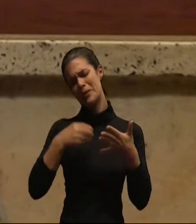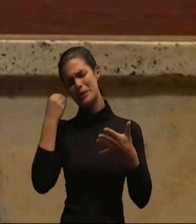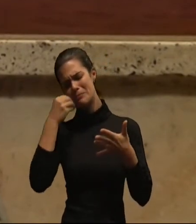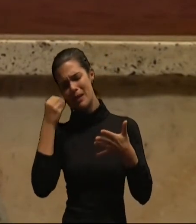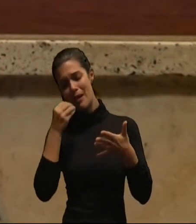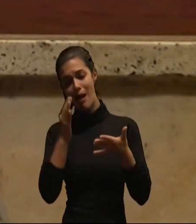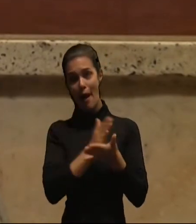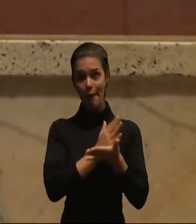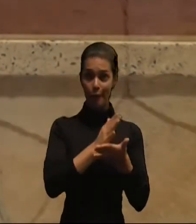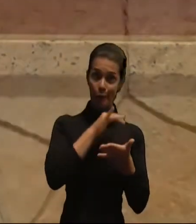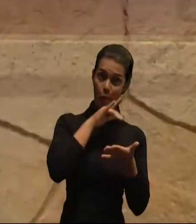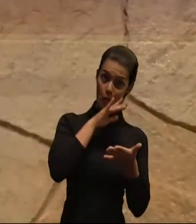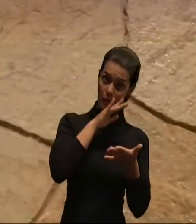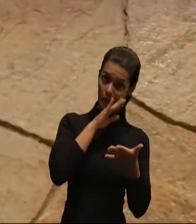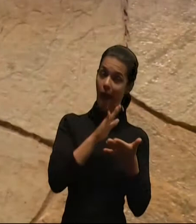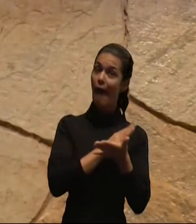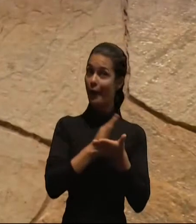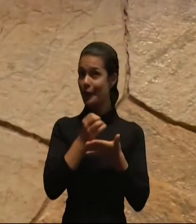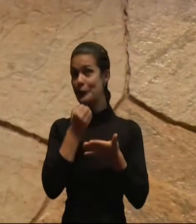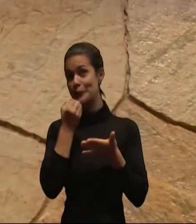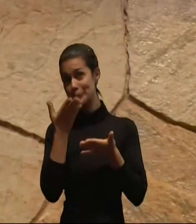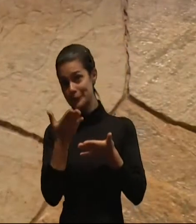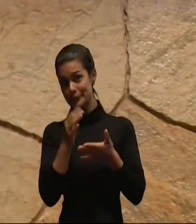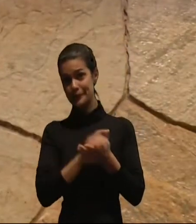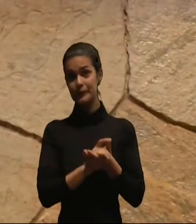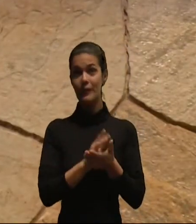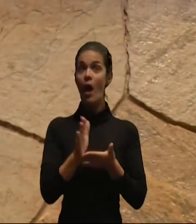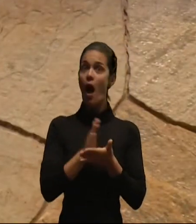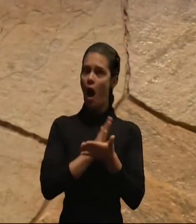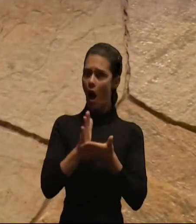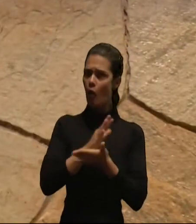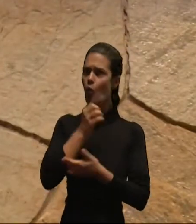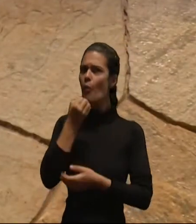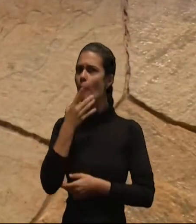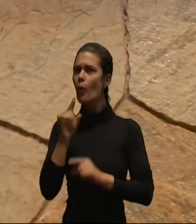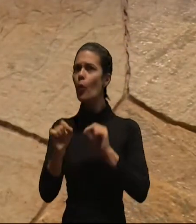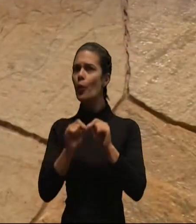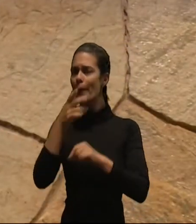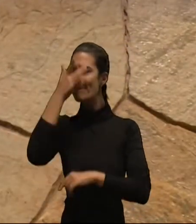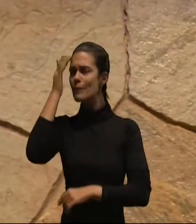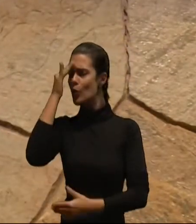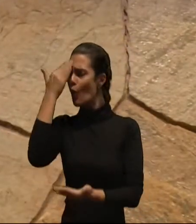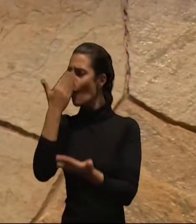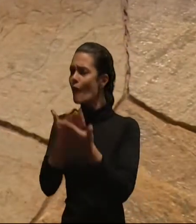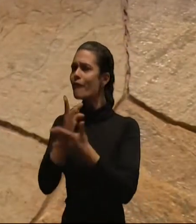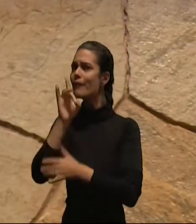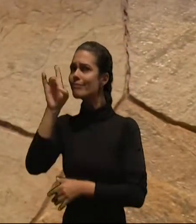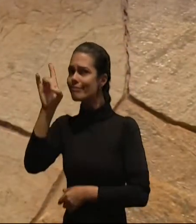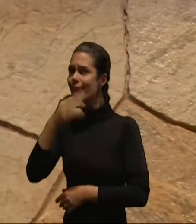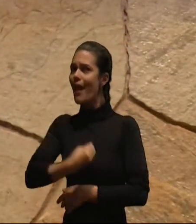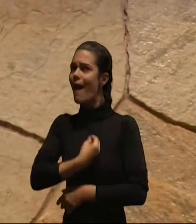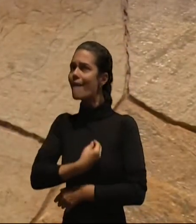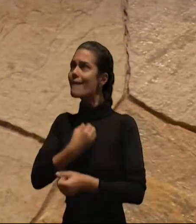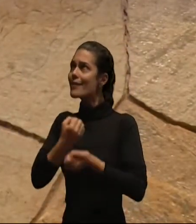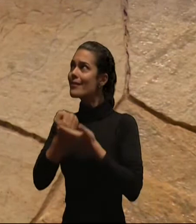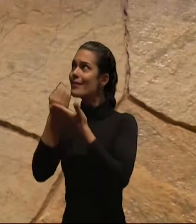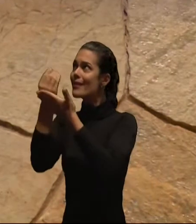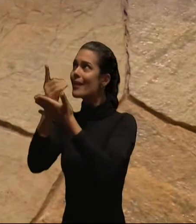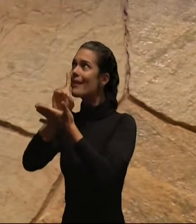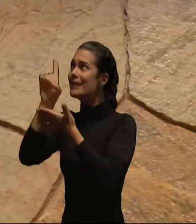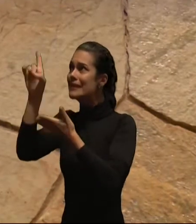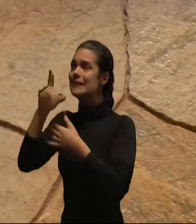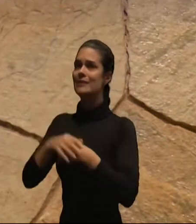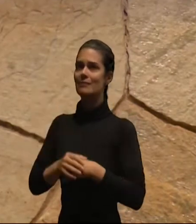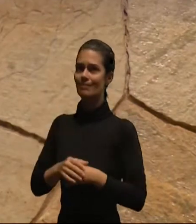outras ruins. As experiências boas daqueles que confiam no Senhor, que se entregaram totalmente a Ele